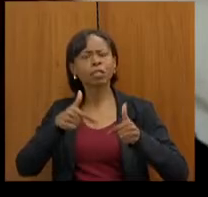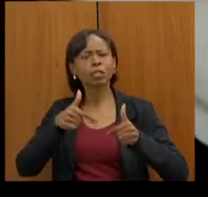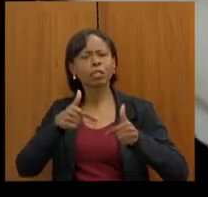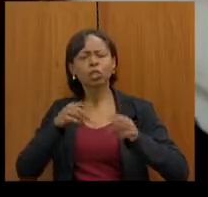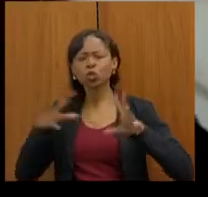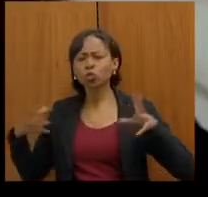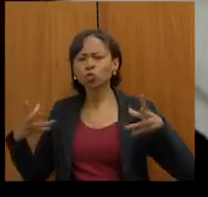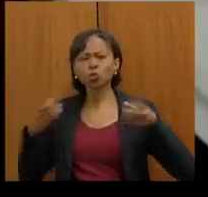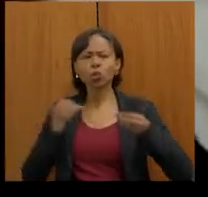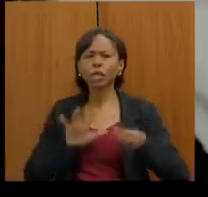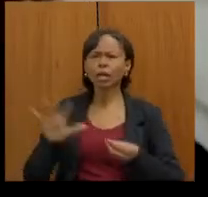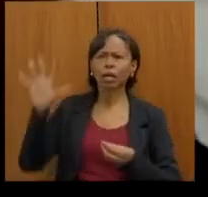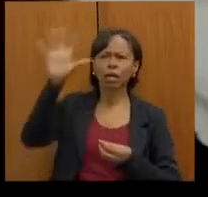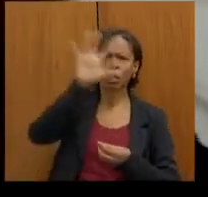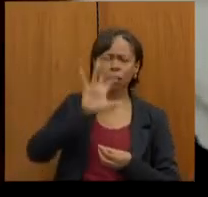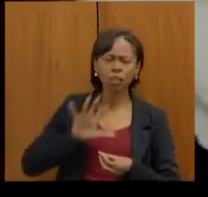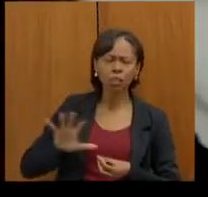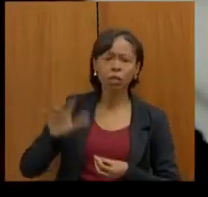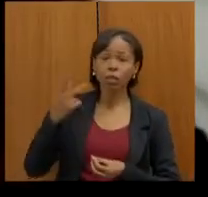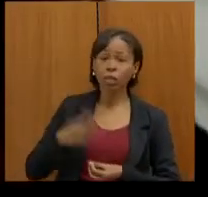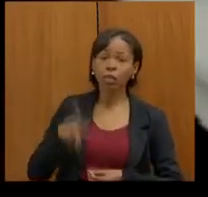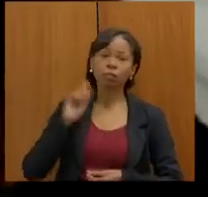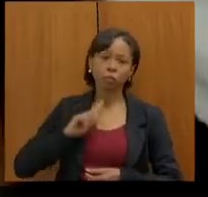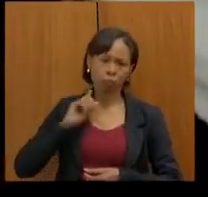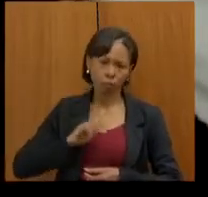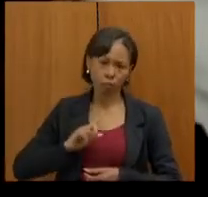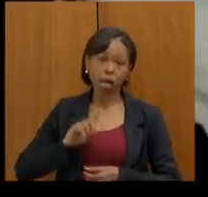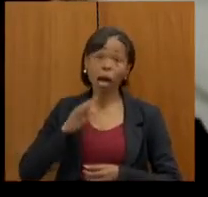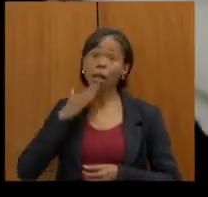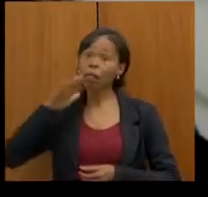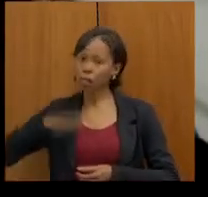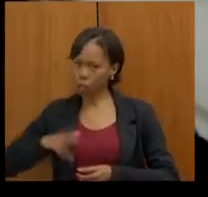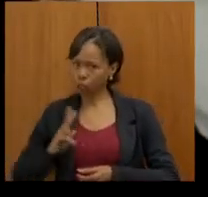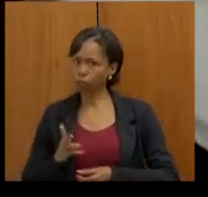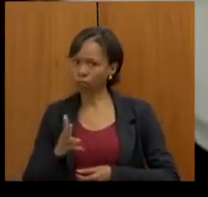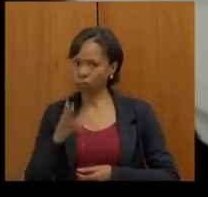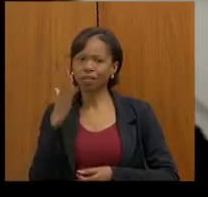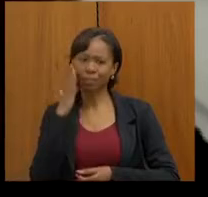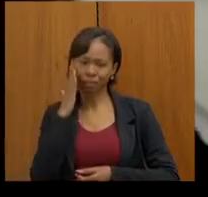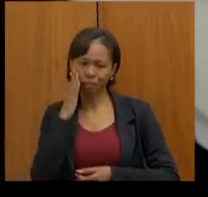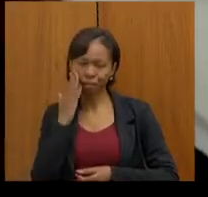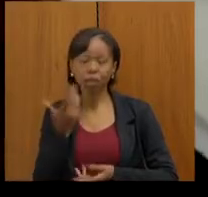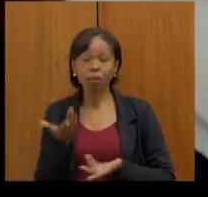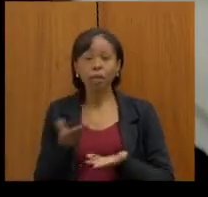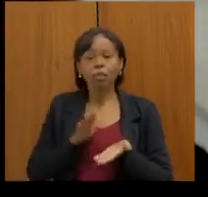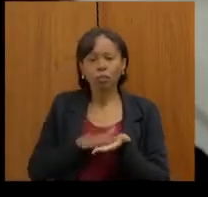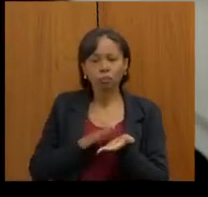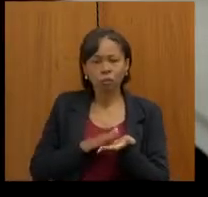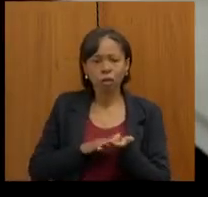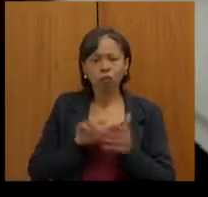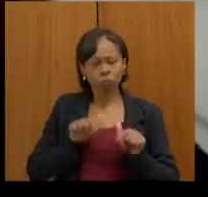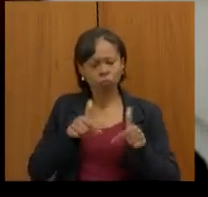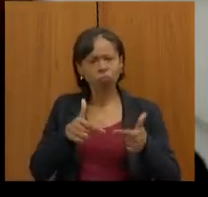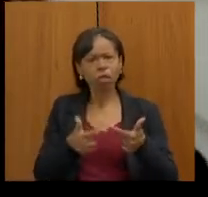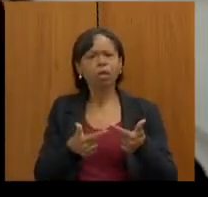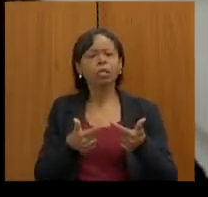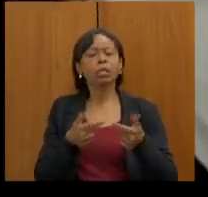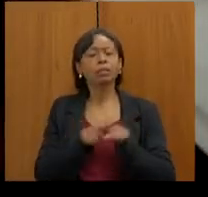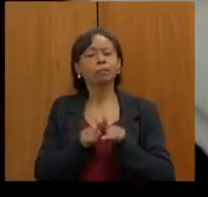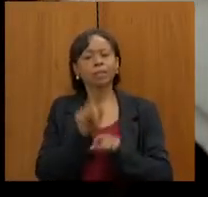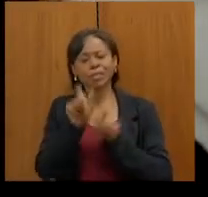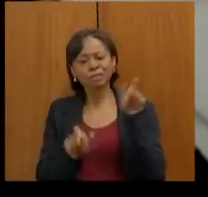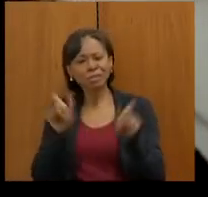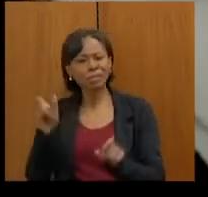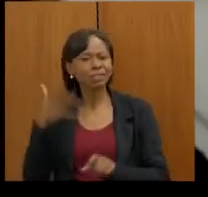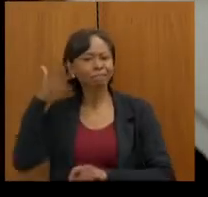todas as regiões do Estado eu sei que a tarde nós vamos seguir eu eu aqui quero parabenizar pela iniciativa para amenizar as pessoas que